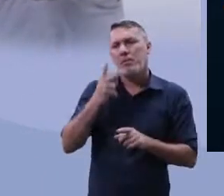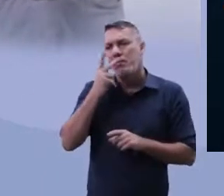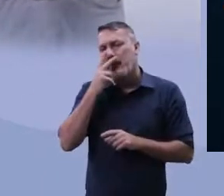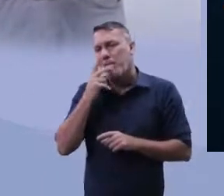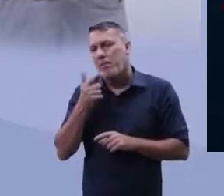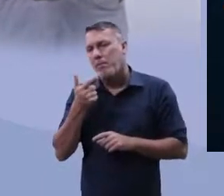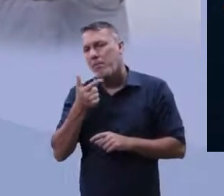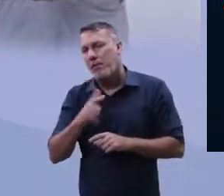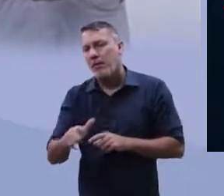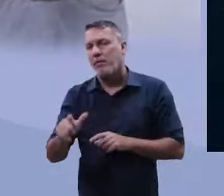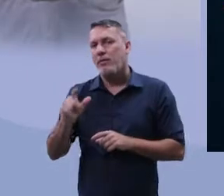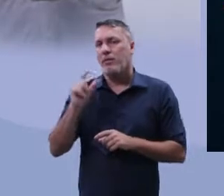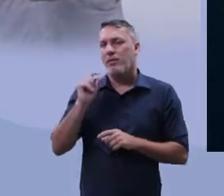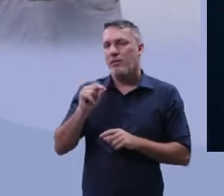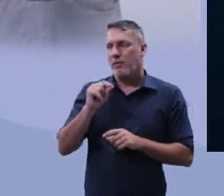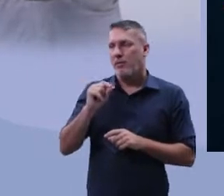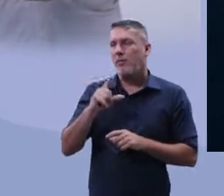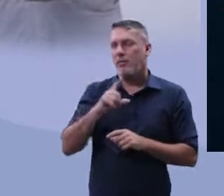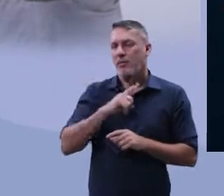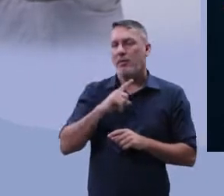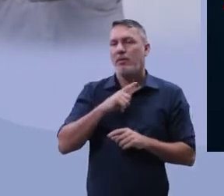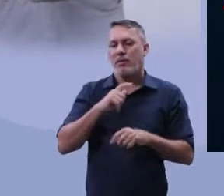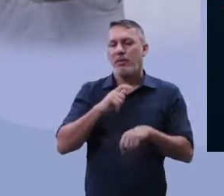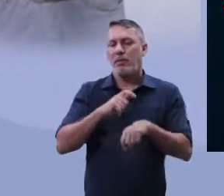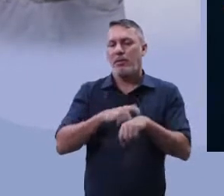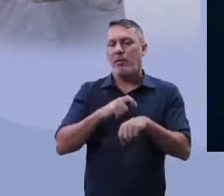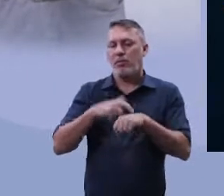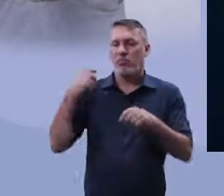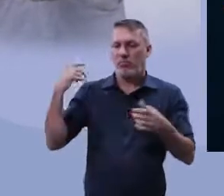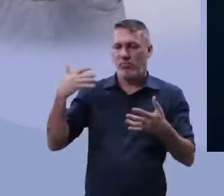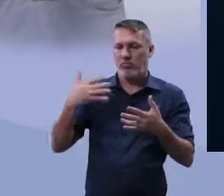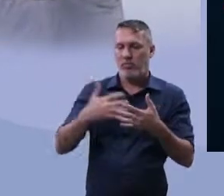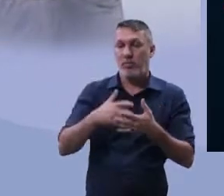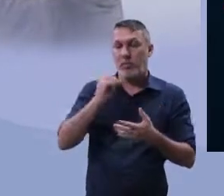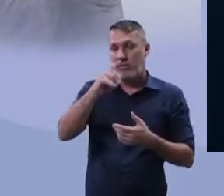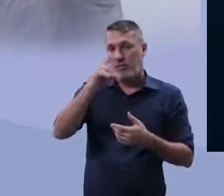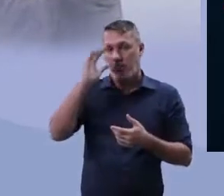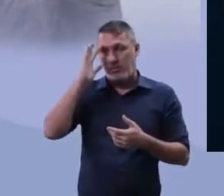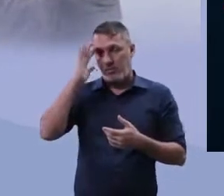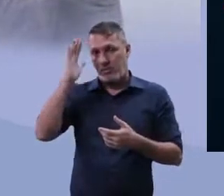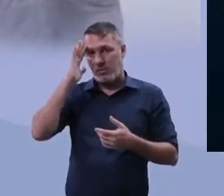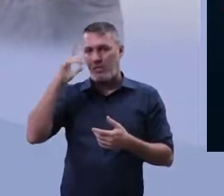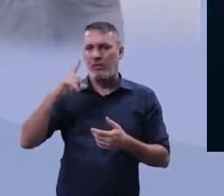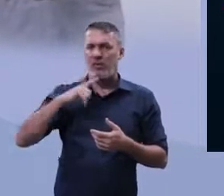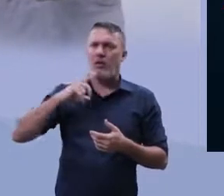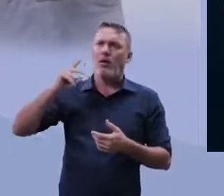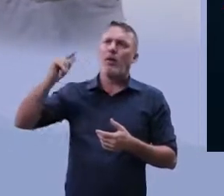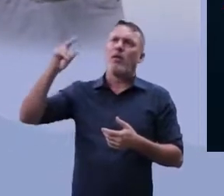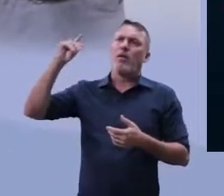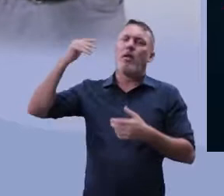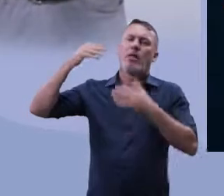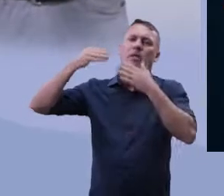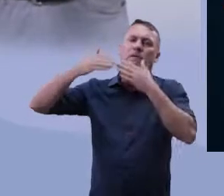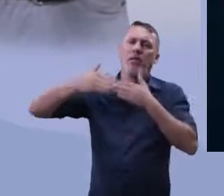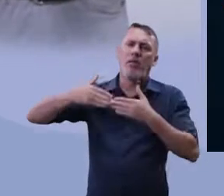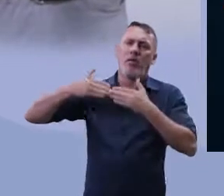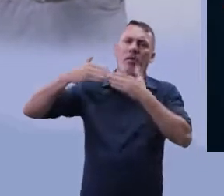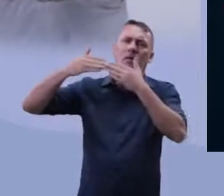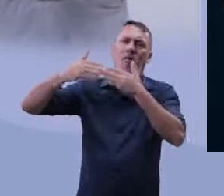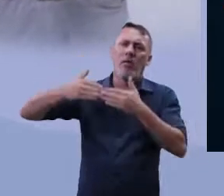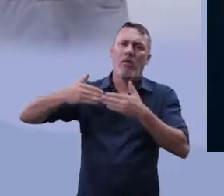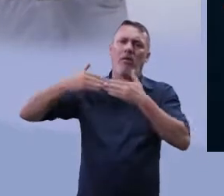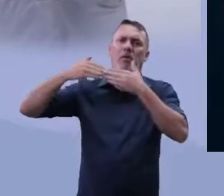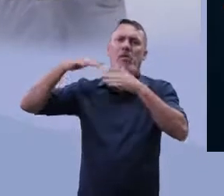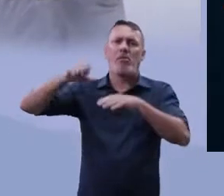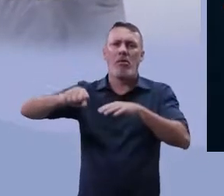de, vamos dizer assim, de uma certa passagem de tempo. Então, por exemplo, se nós pegarmos a época das grandes navegações,